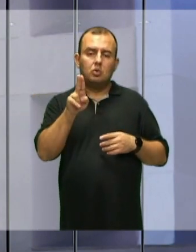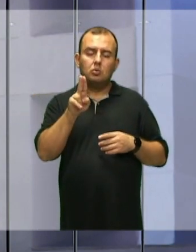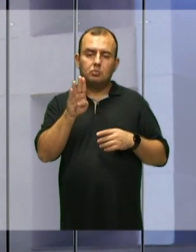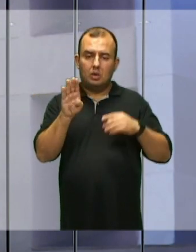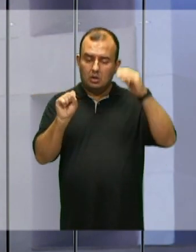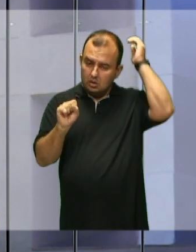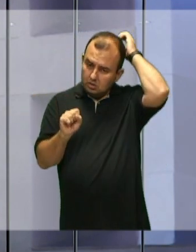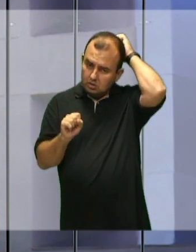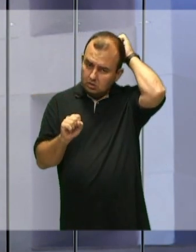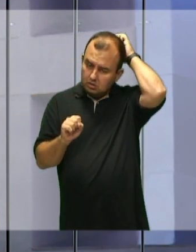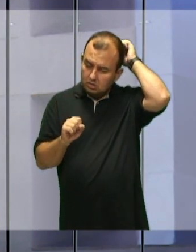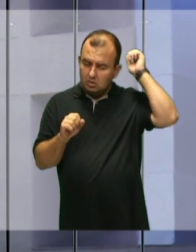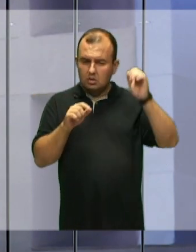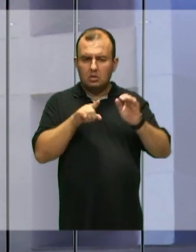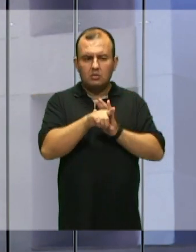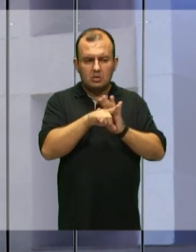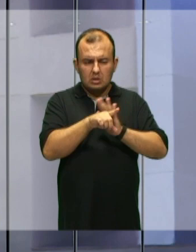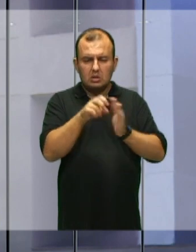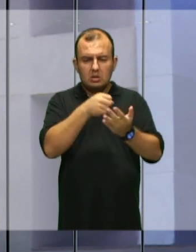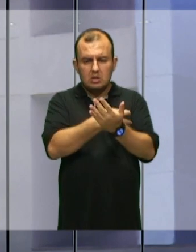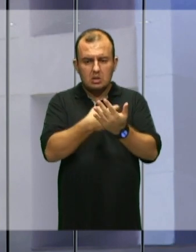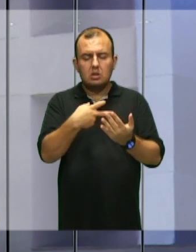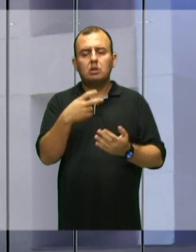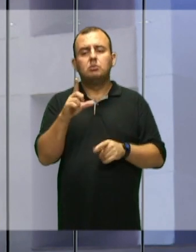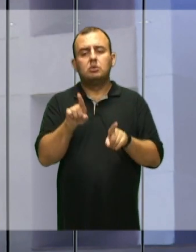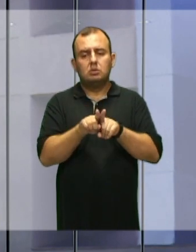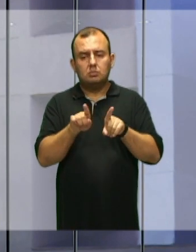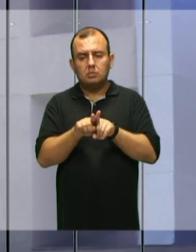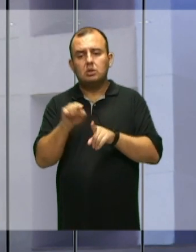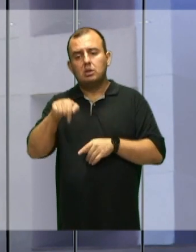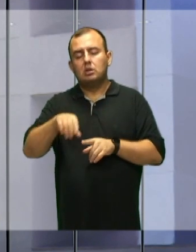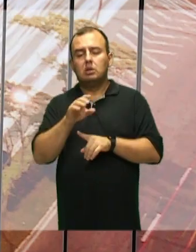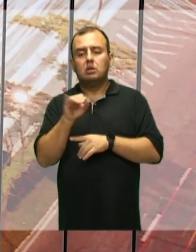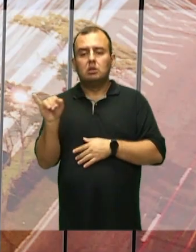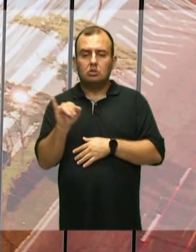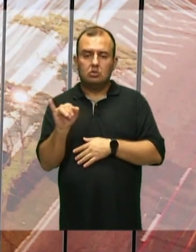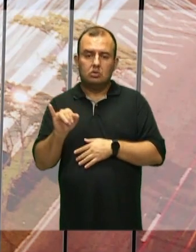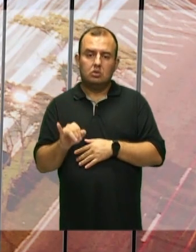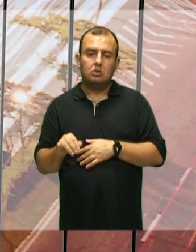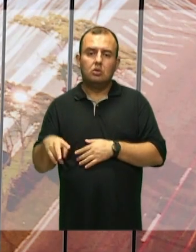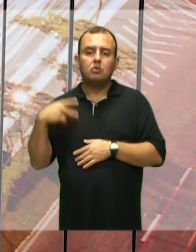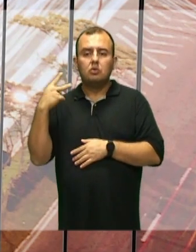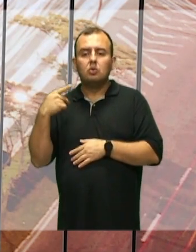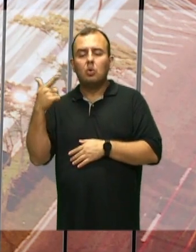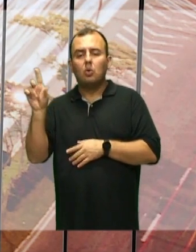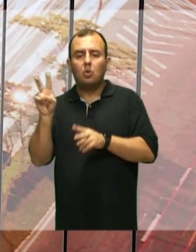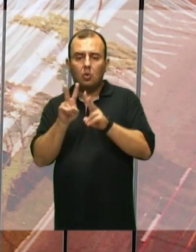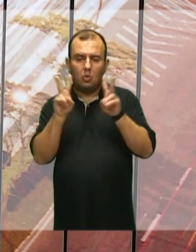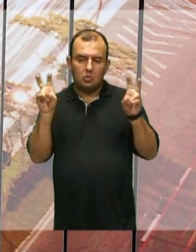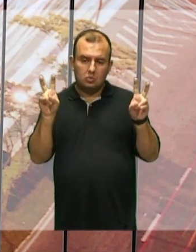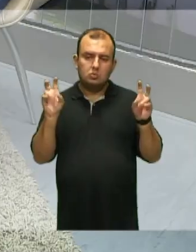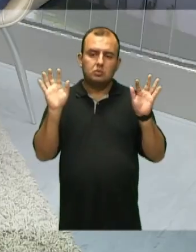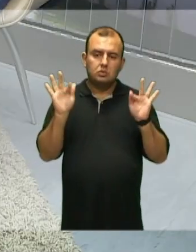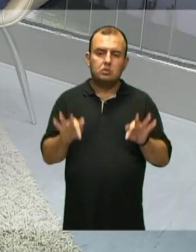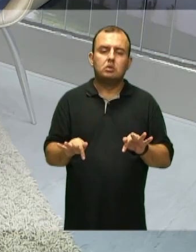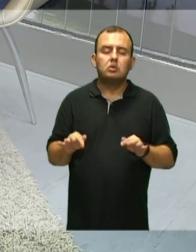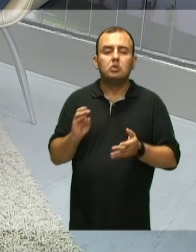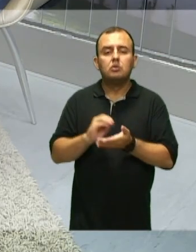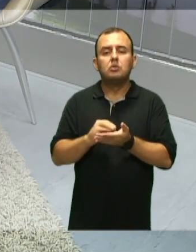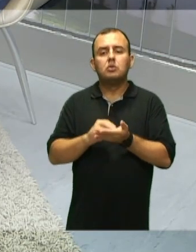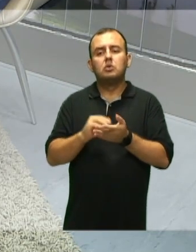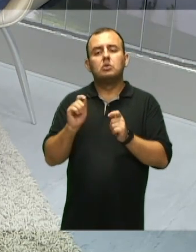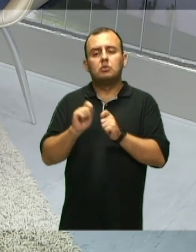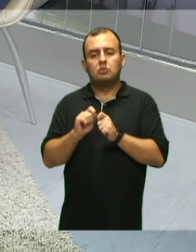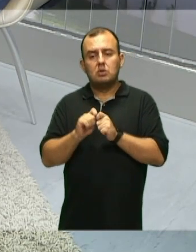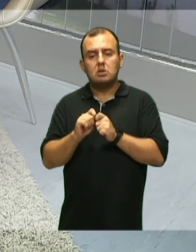exames ele faz um acompanhamento também nas unidades básicas de saúde aqui de T Jaí Vereador um outro assunto para finalizar o que falta